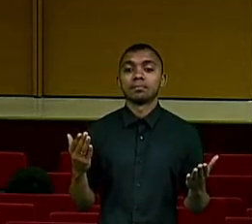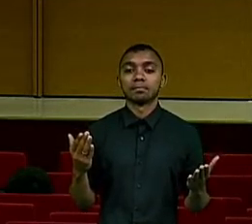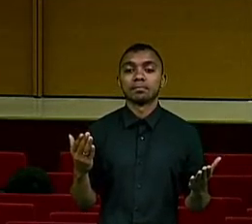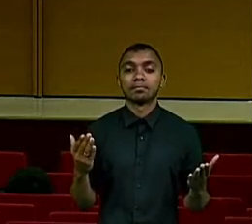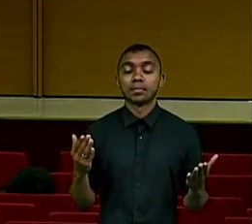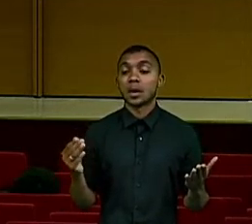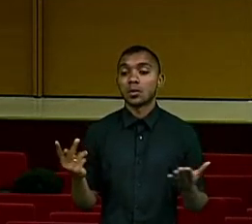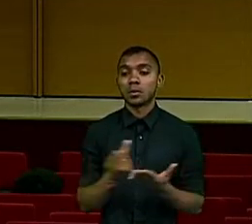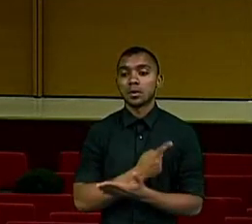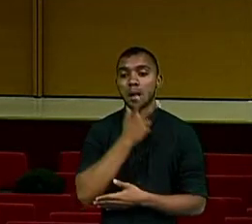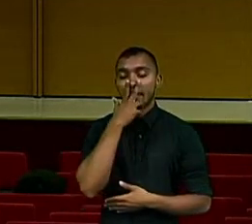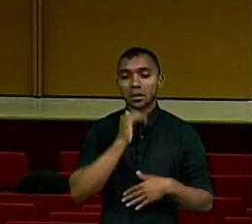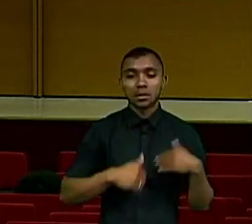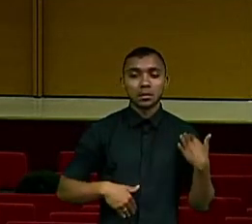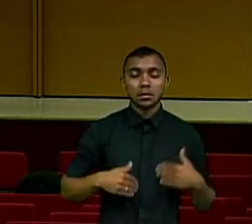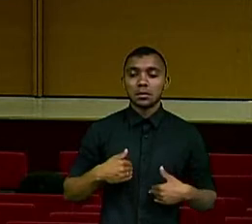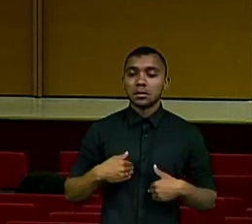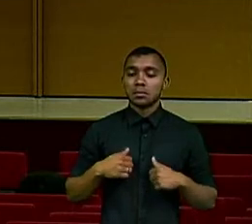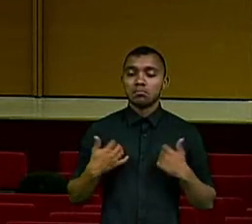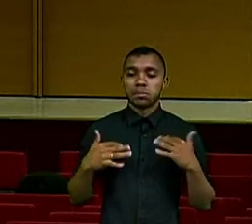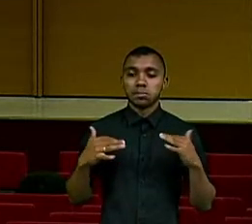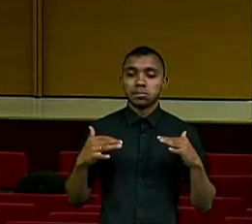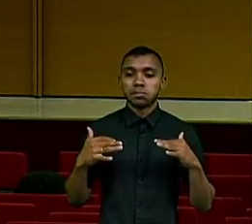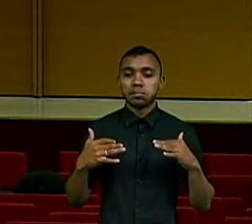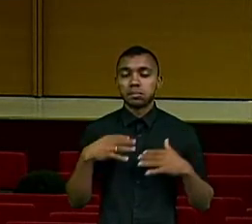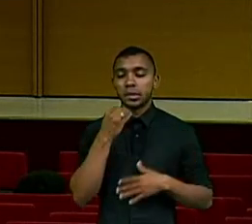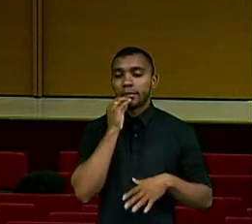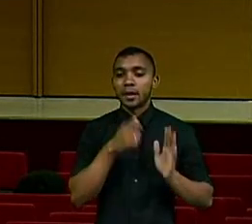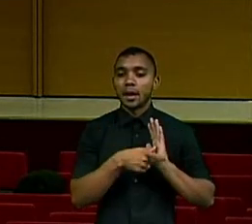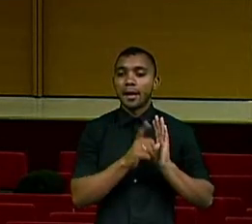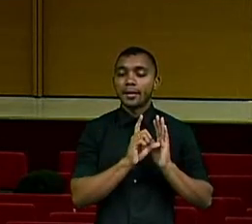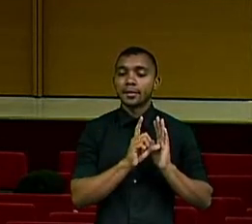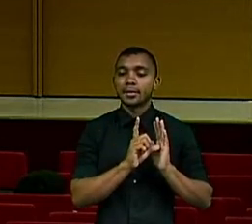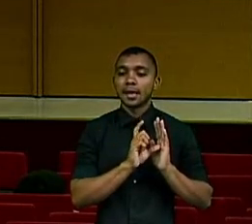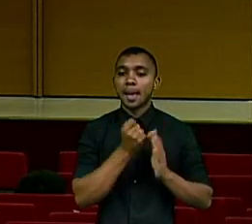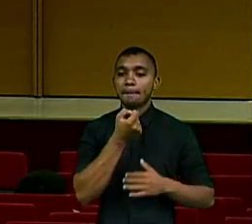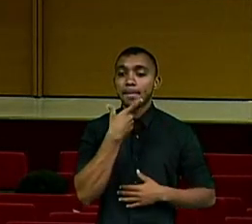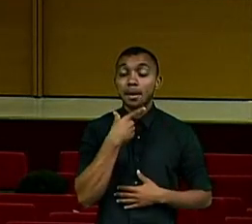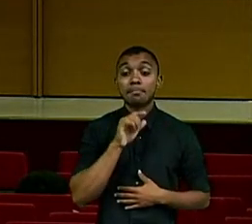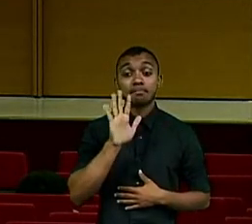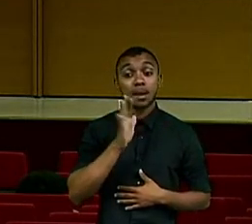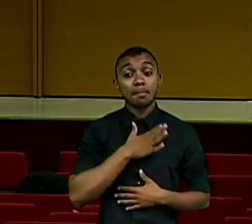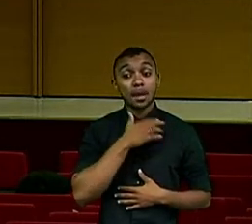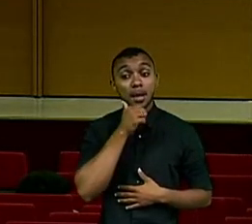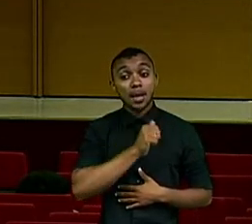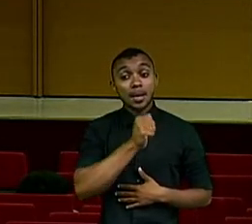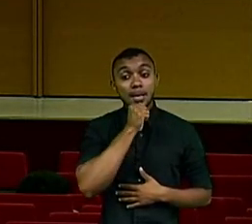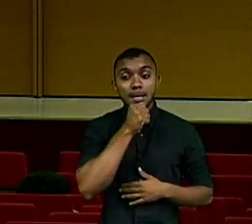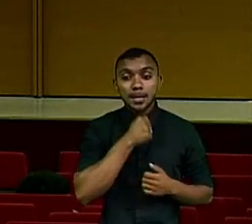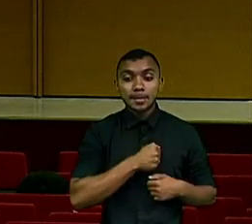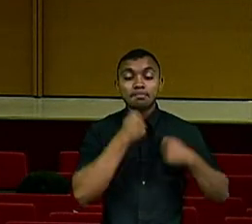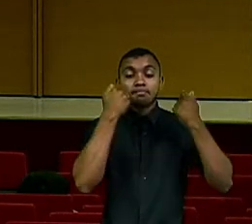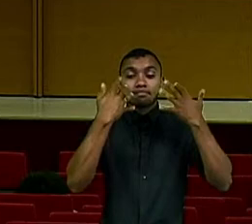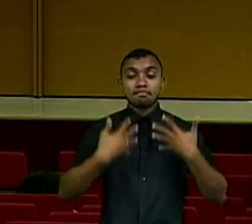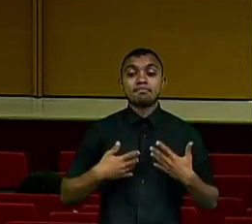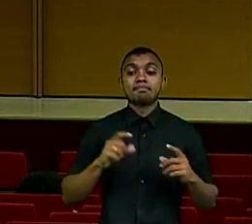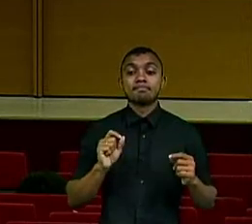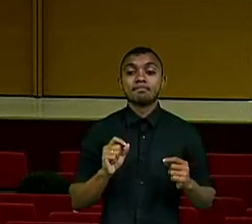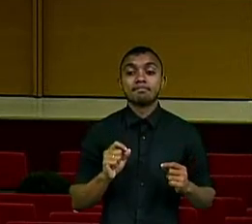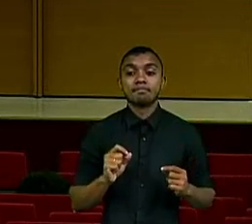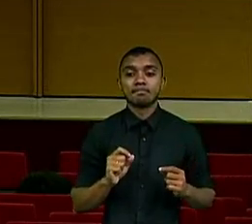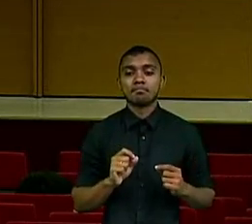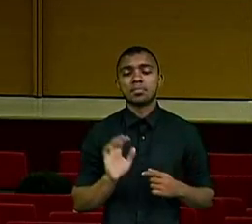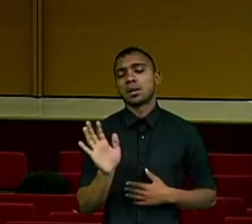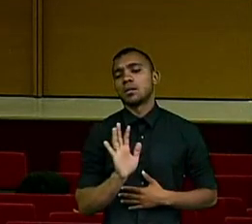convulsão era para ter tomado Gardenal mas minha mãe disse que ela é mais doida do que eu né Ela